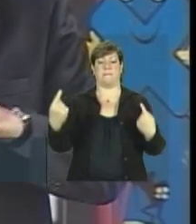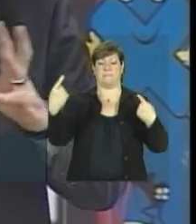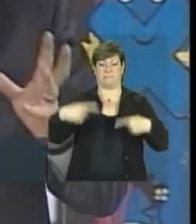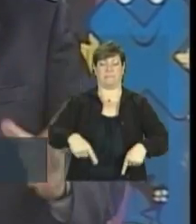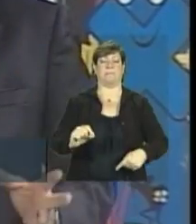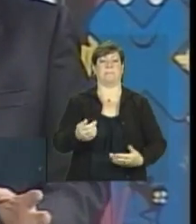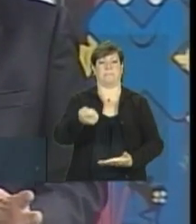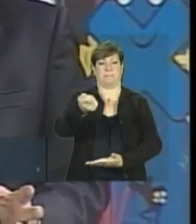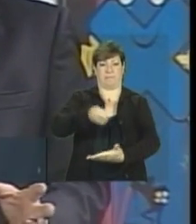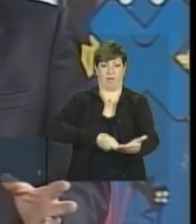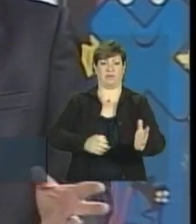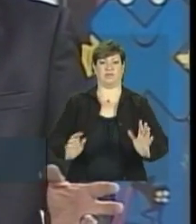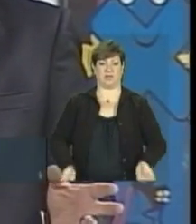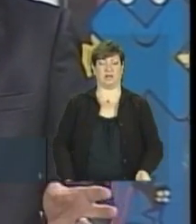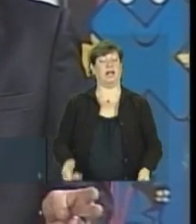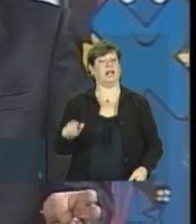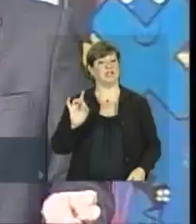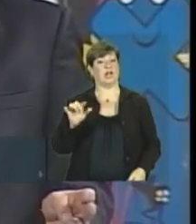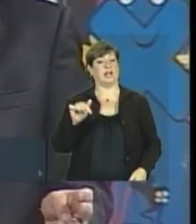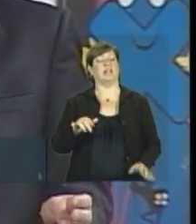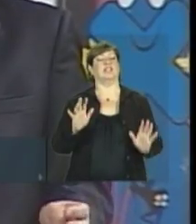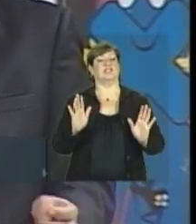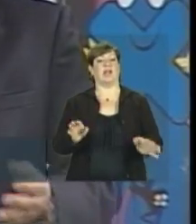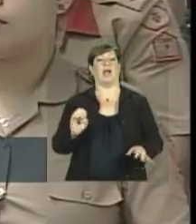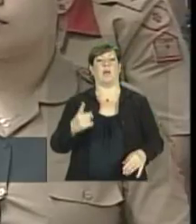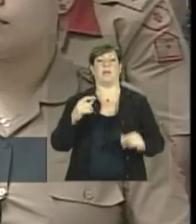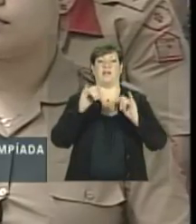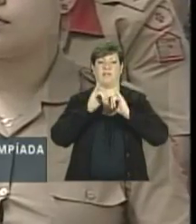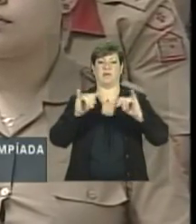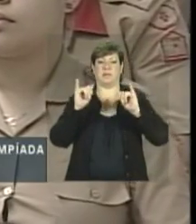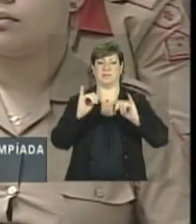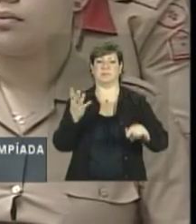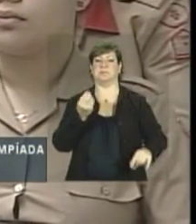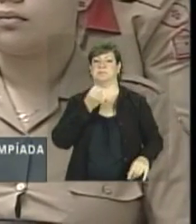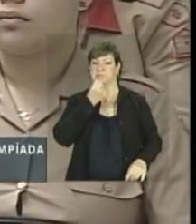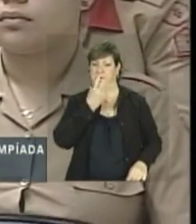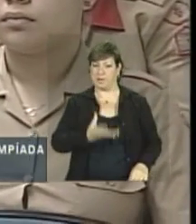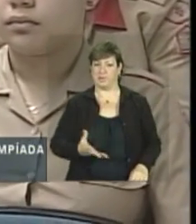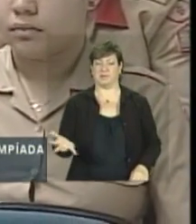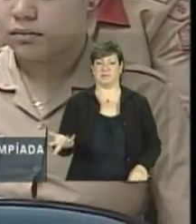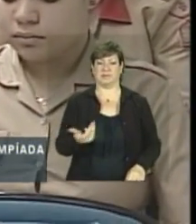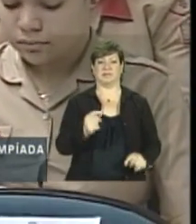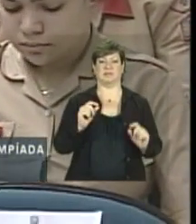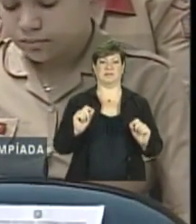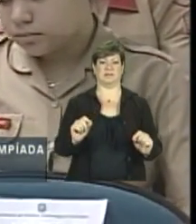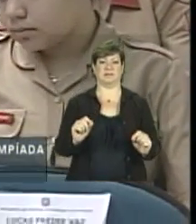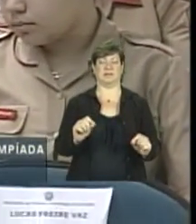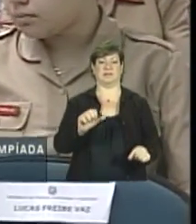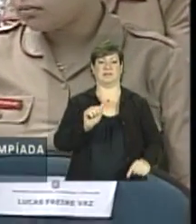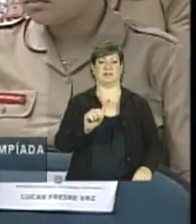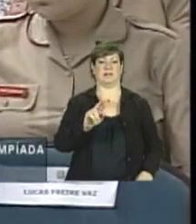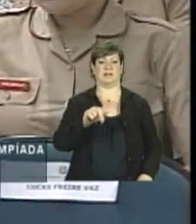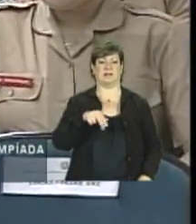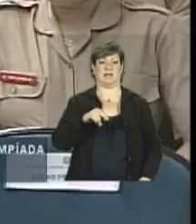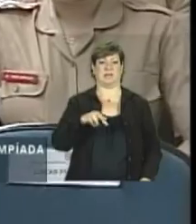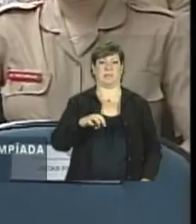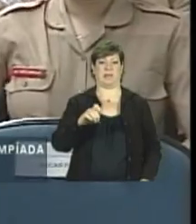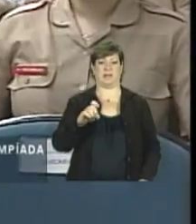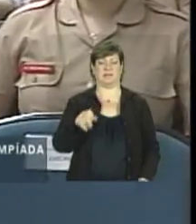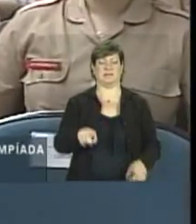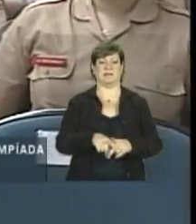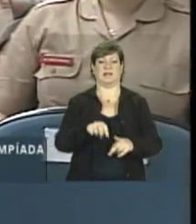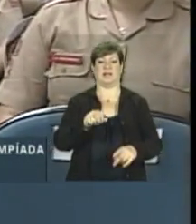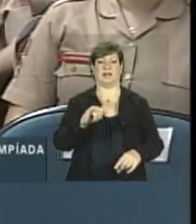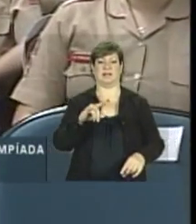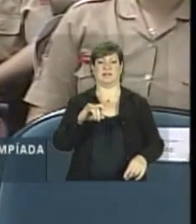Só isso já é um dado espetacular, professor Mascarenhas. Você viu, né, o Ildeu, Arquimedes, a Isa está aqui, não sei o que ela está fazendo